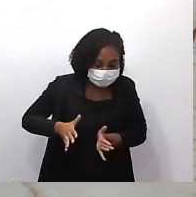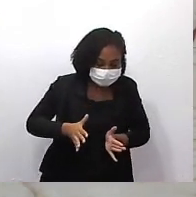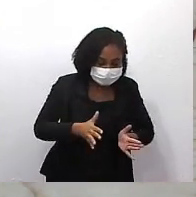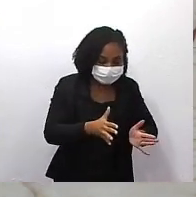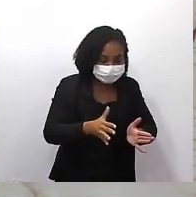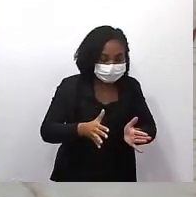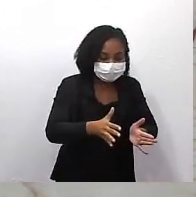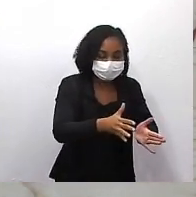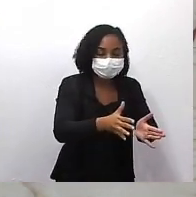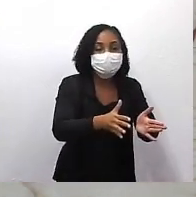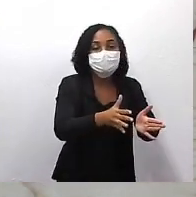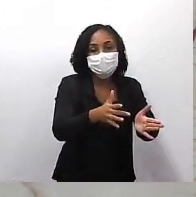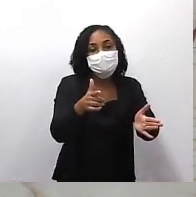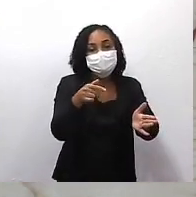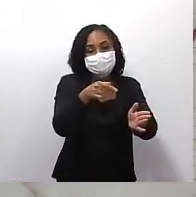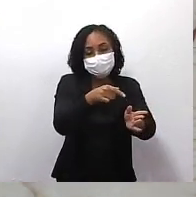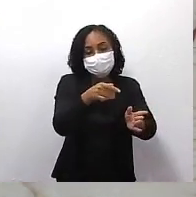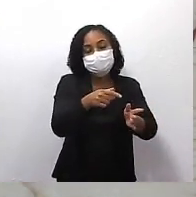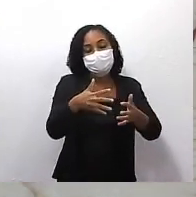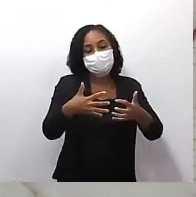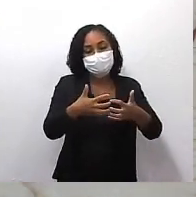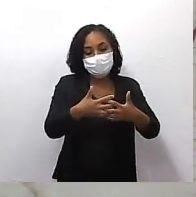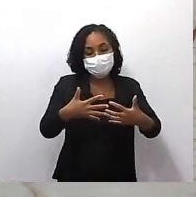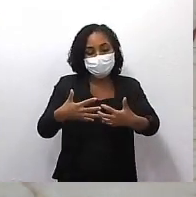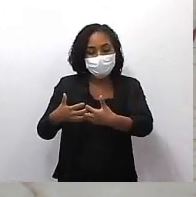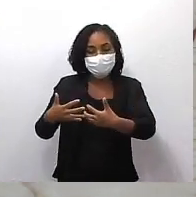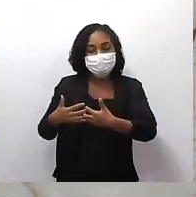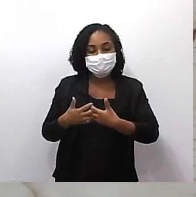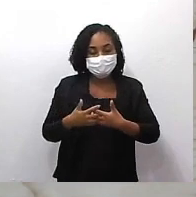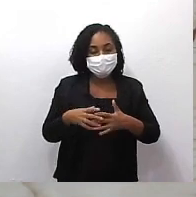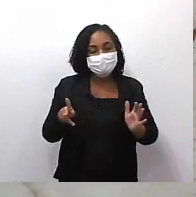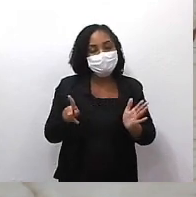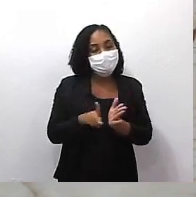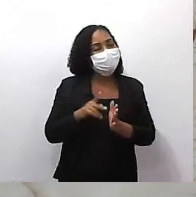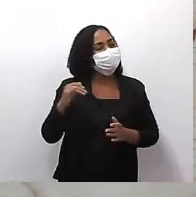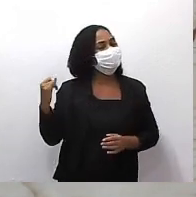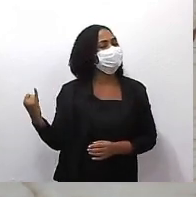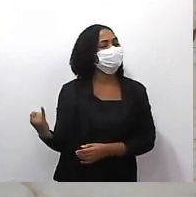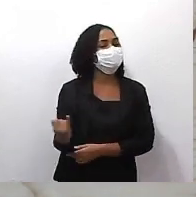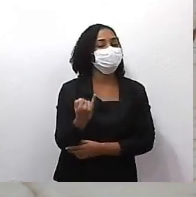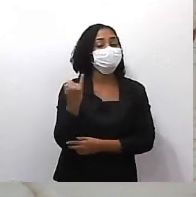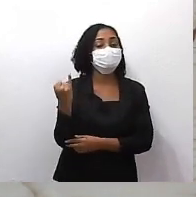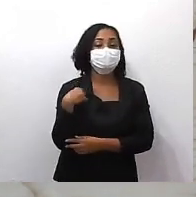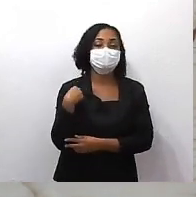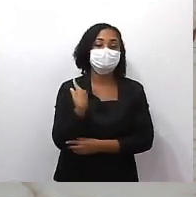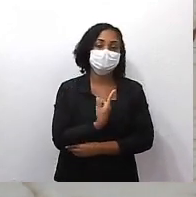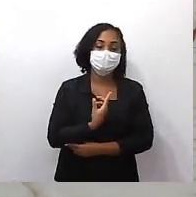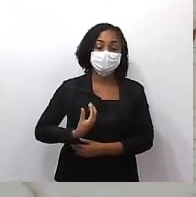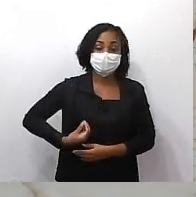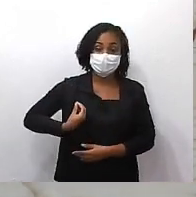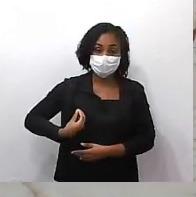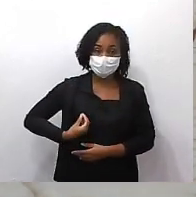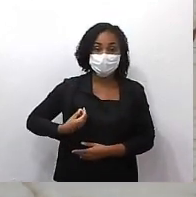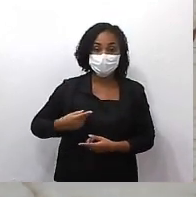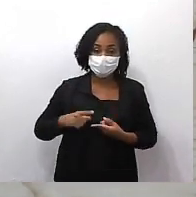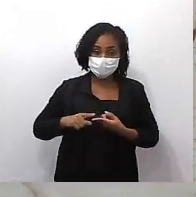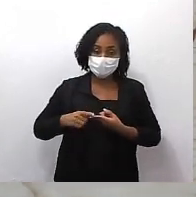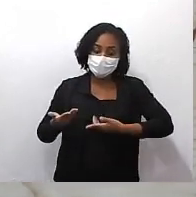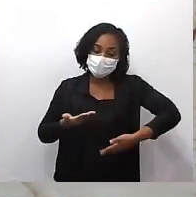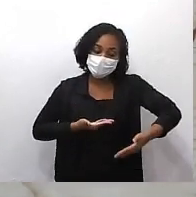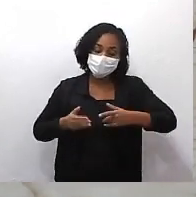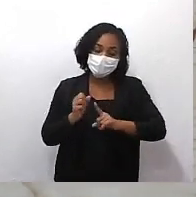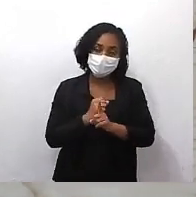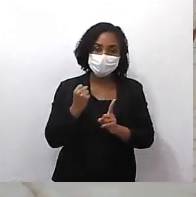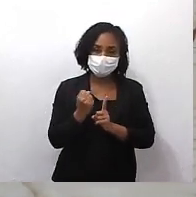de rio vai dar origem às redes e às bacias hidrográficas que são de suma importância para a nossa existência e para a nossa relação